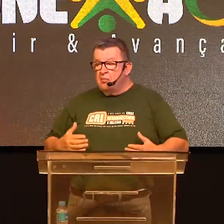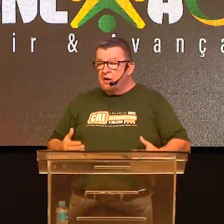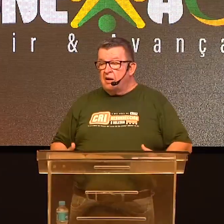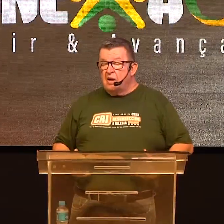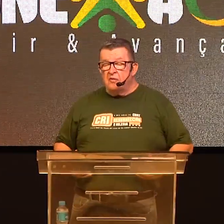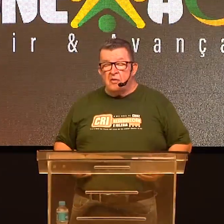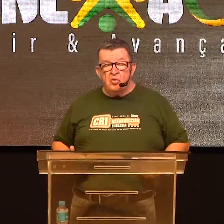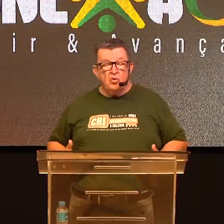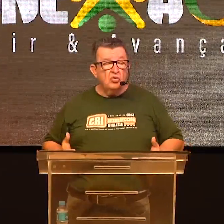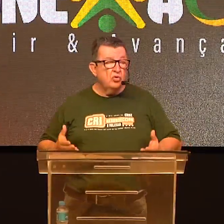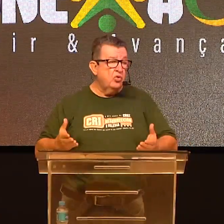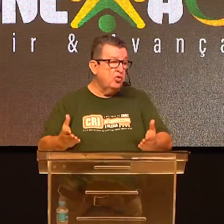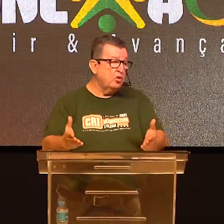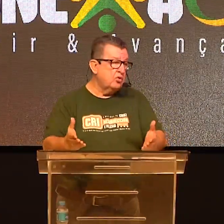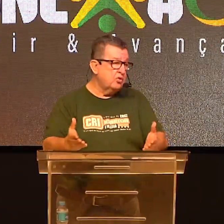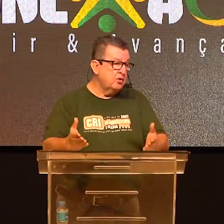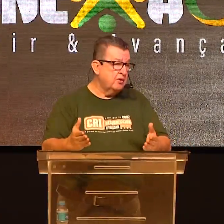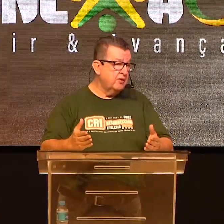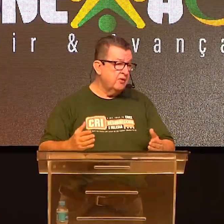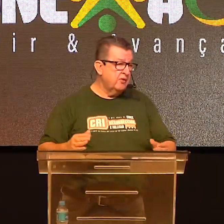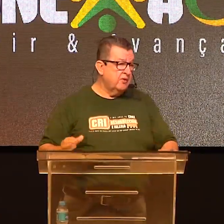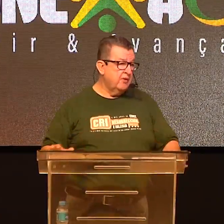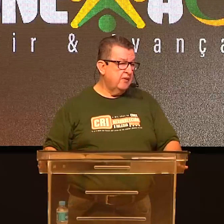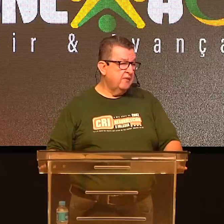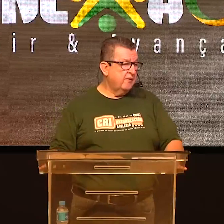nós para a favor dos outros.